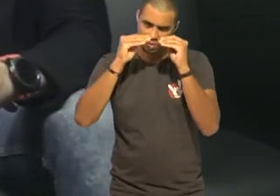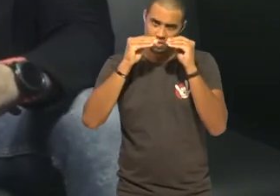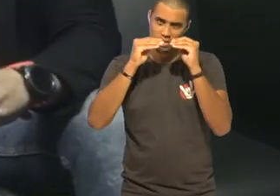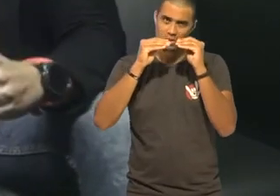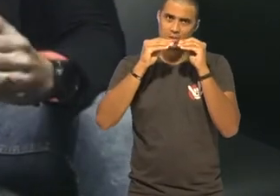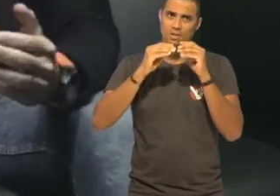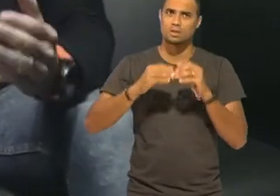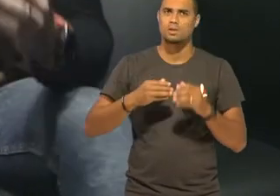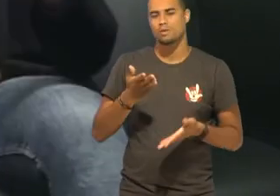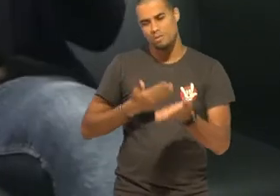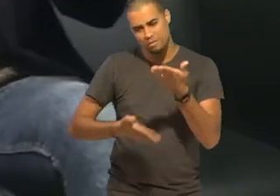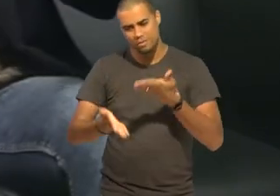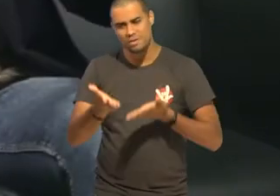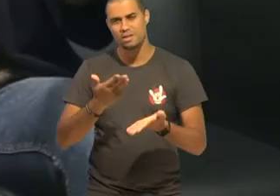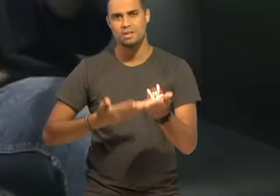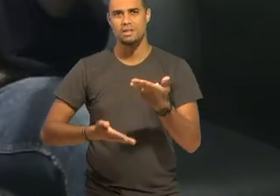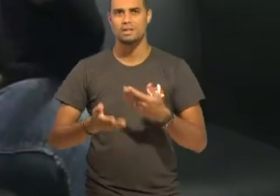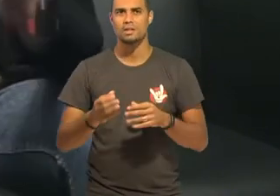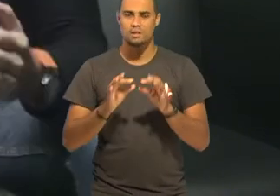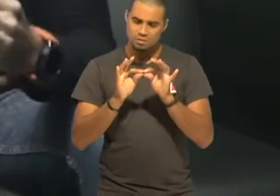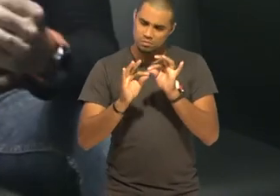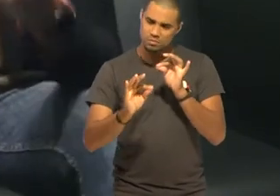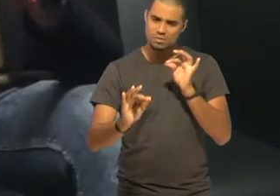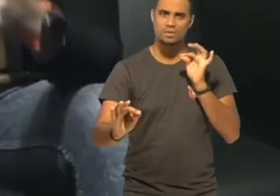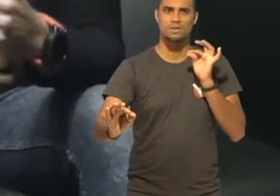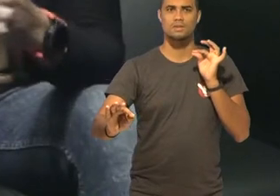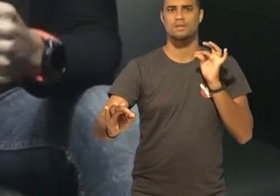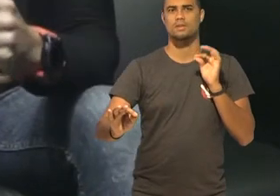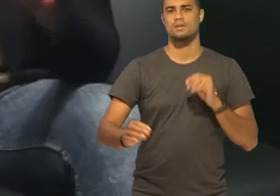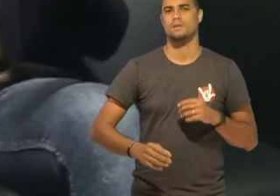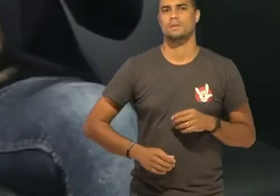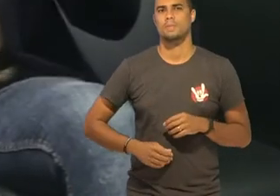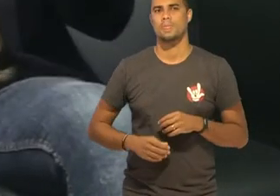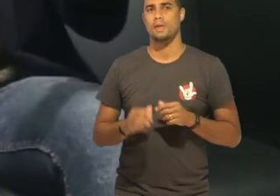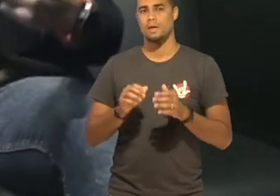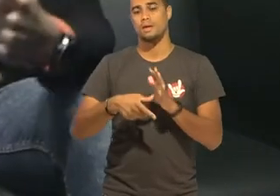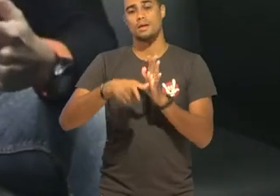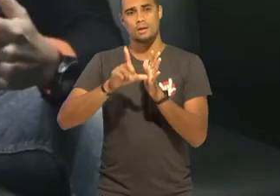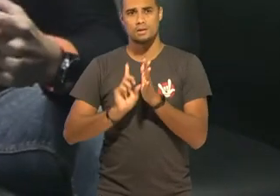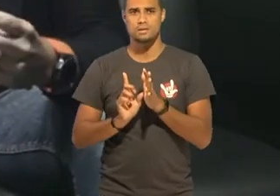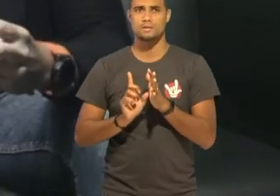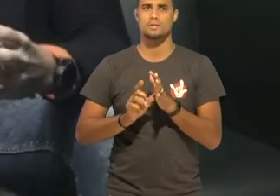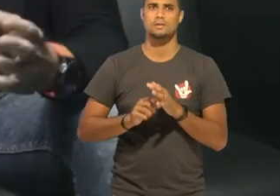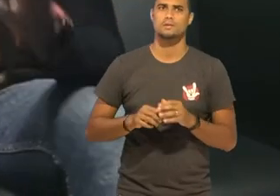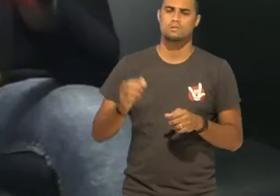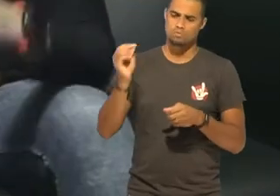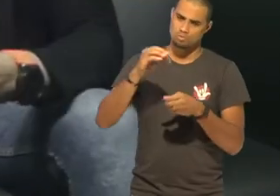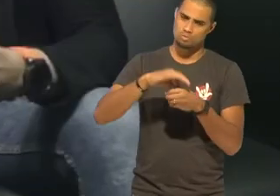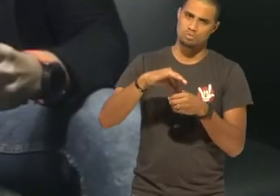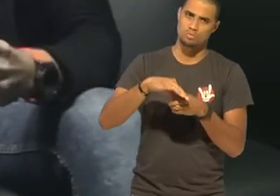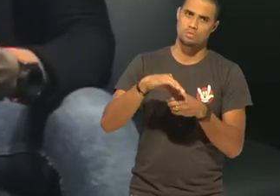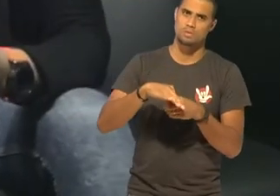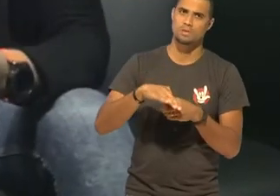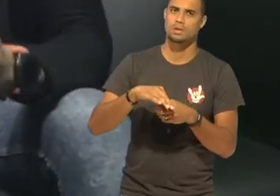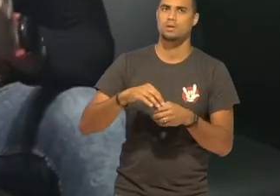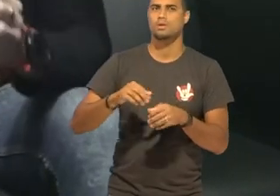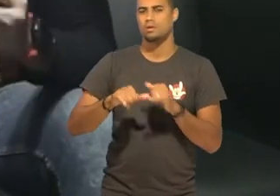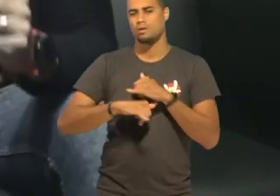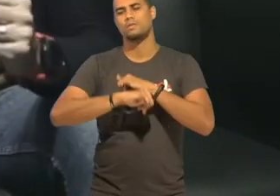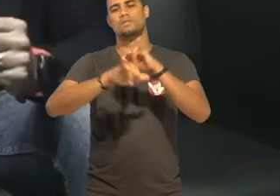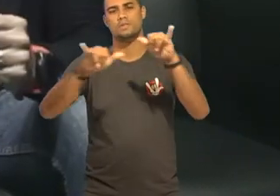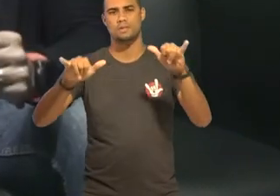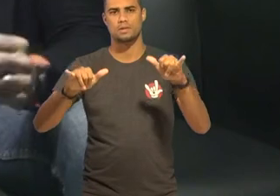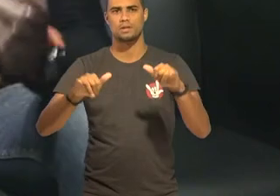tá certo? Antes da gente ir ali para o sorteio, a Van tem um recado para o nosso próximo MAG. Então eu quero que você